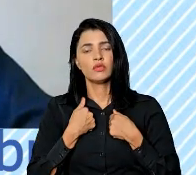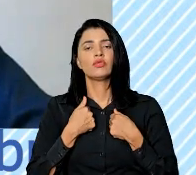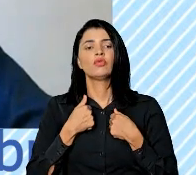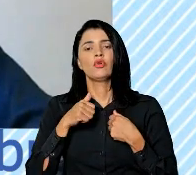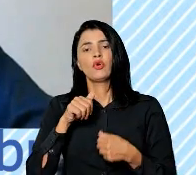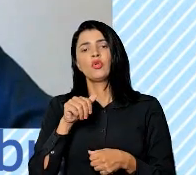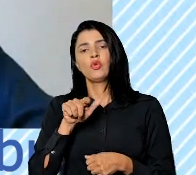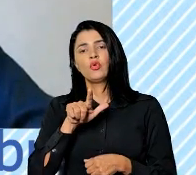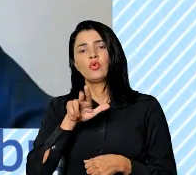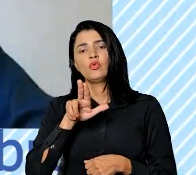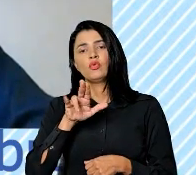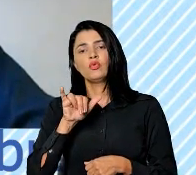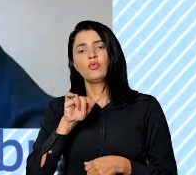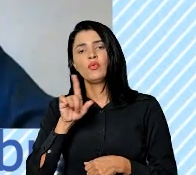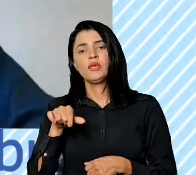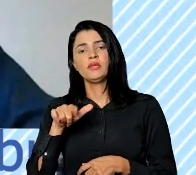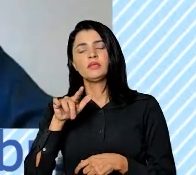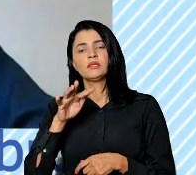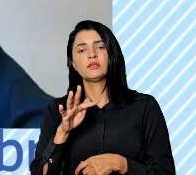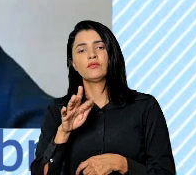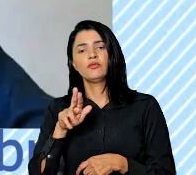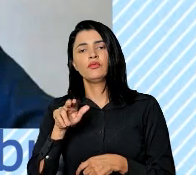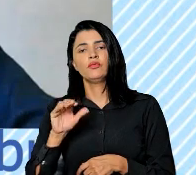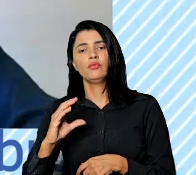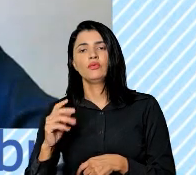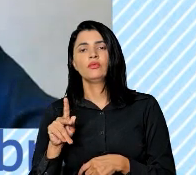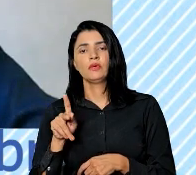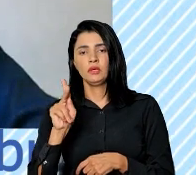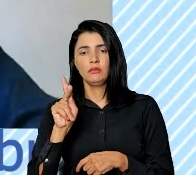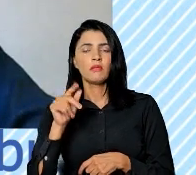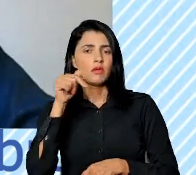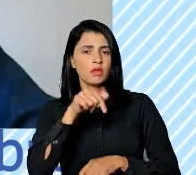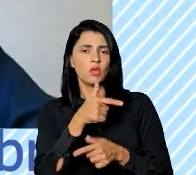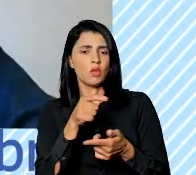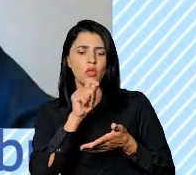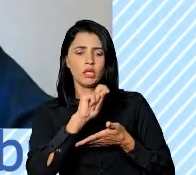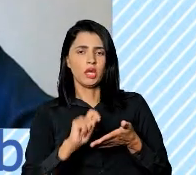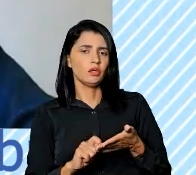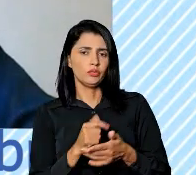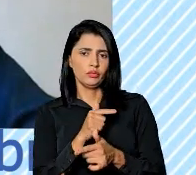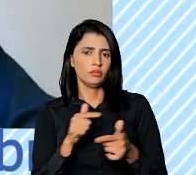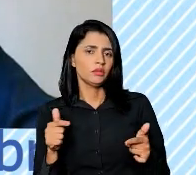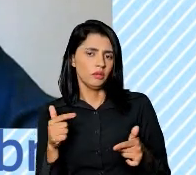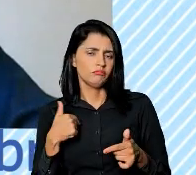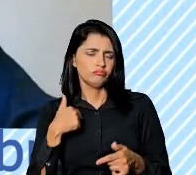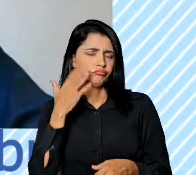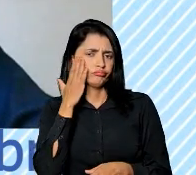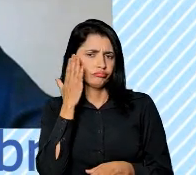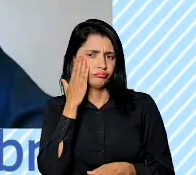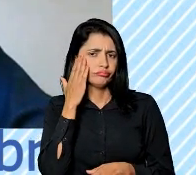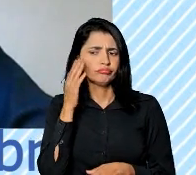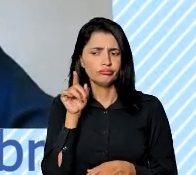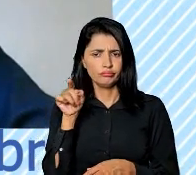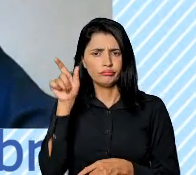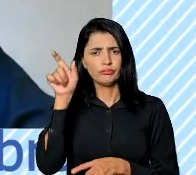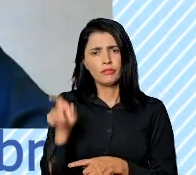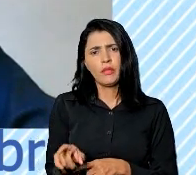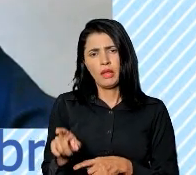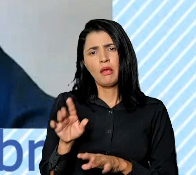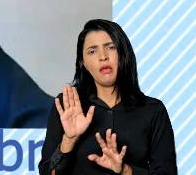de 2021. Aqui não tem anotado, mas eu sei que a juíza Flávia, se não